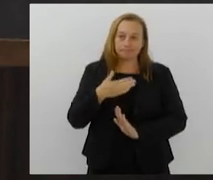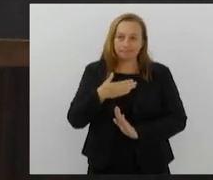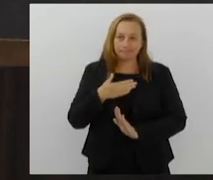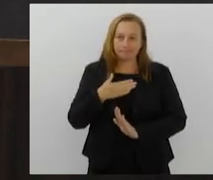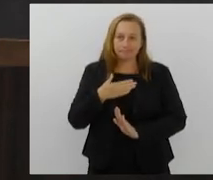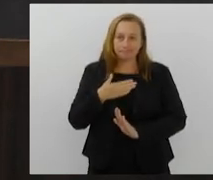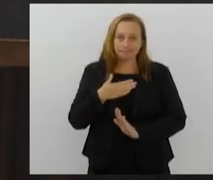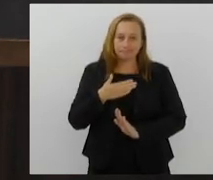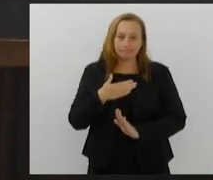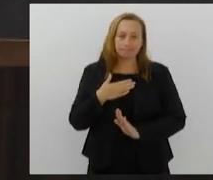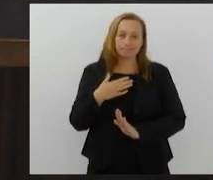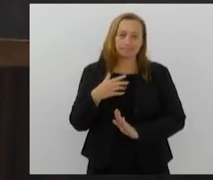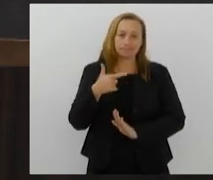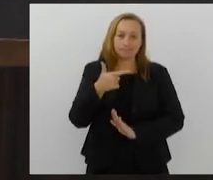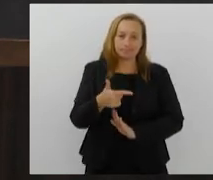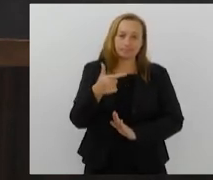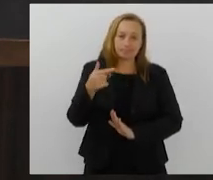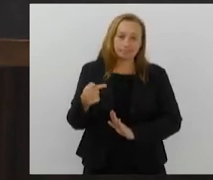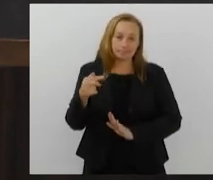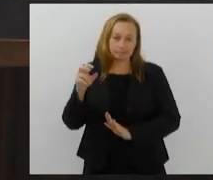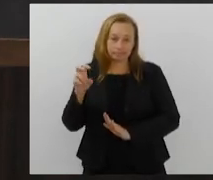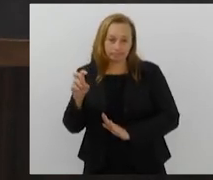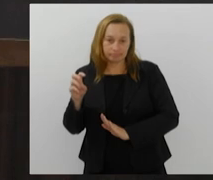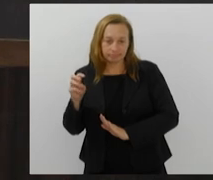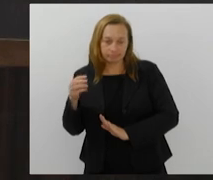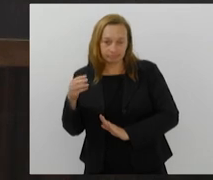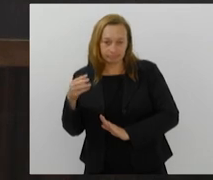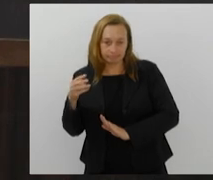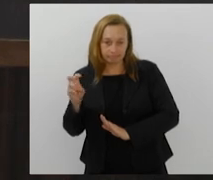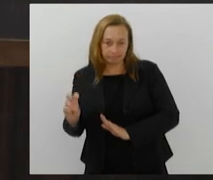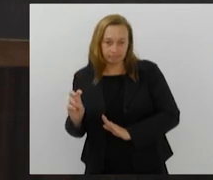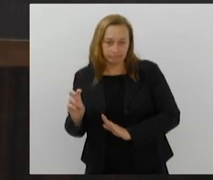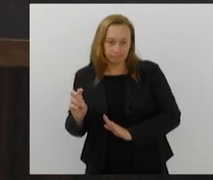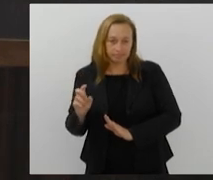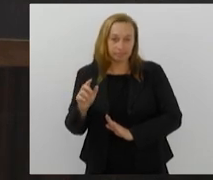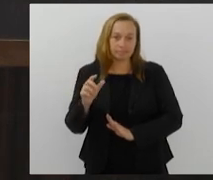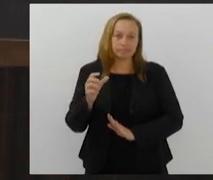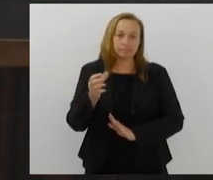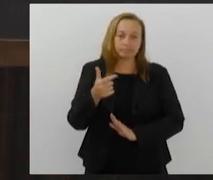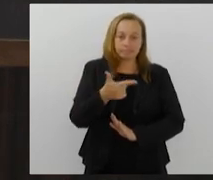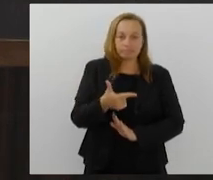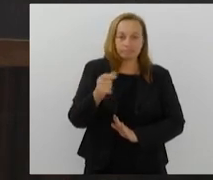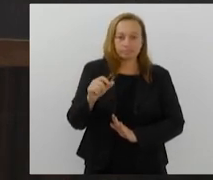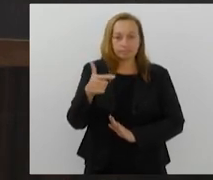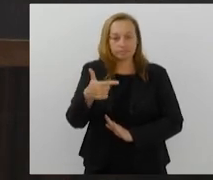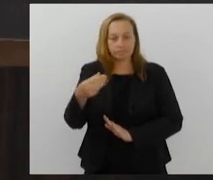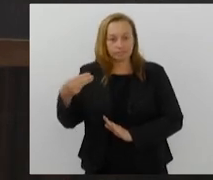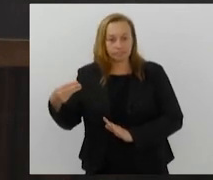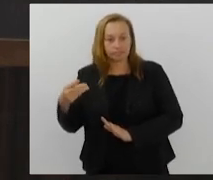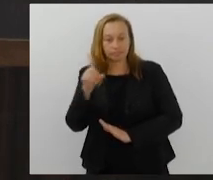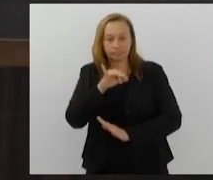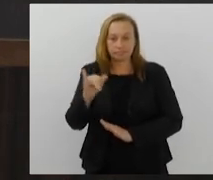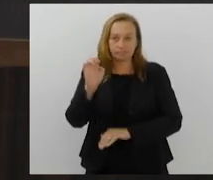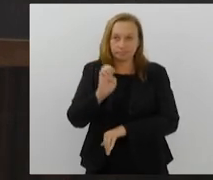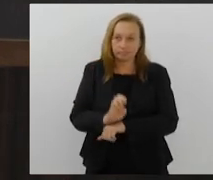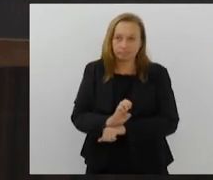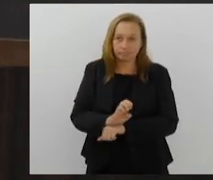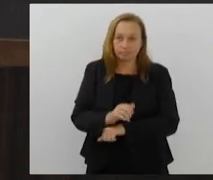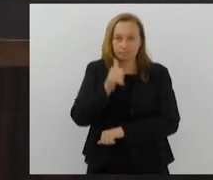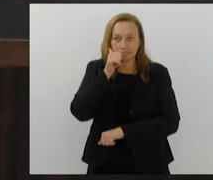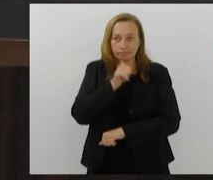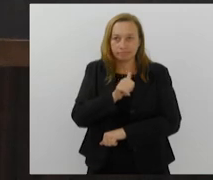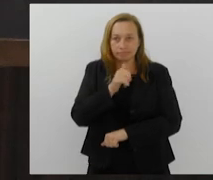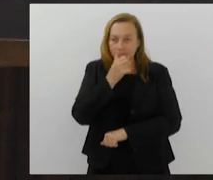o projeto de lei 275 de 23, de minha autoria, que cria o Dia Estadual da